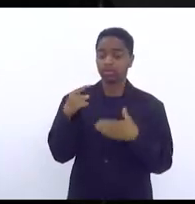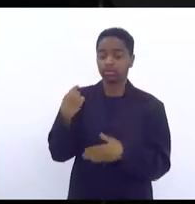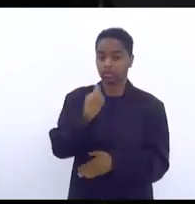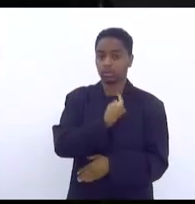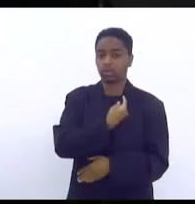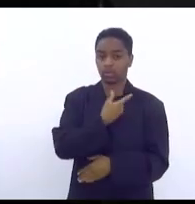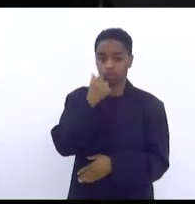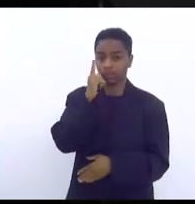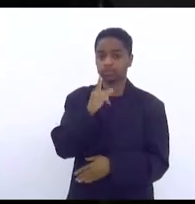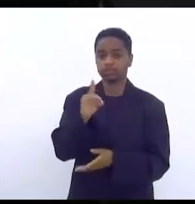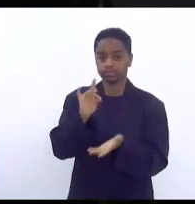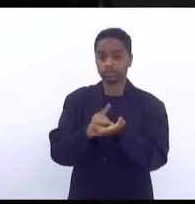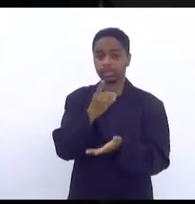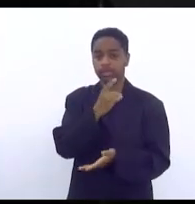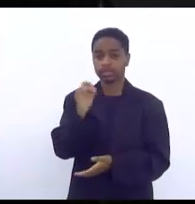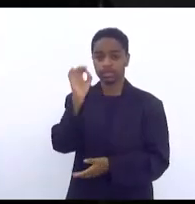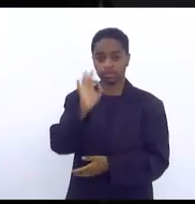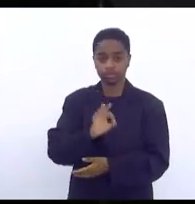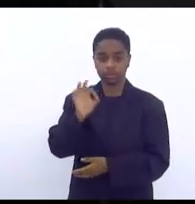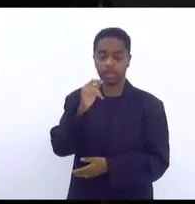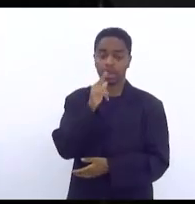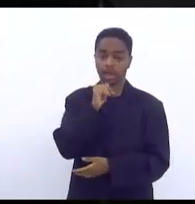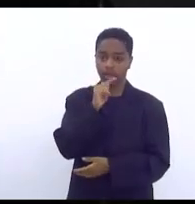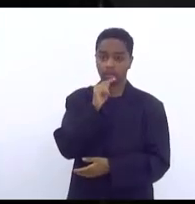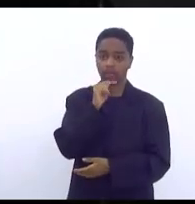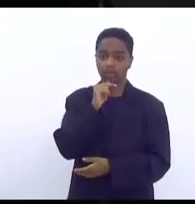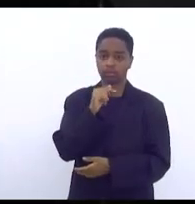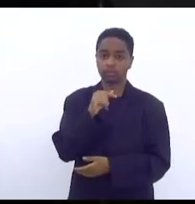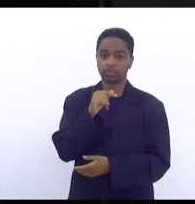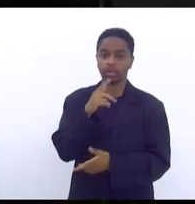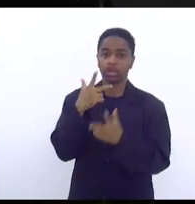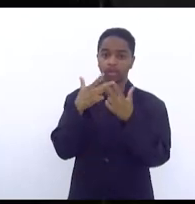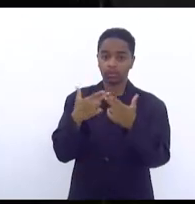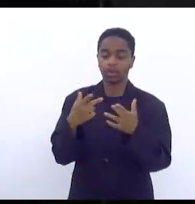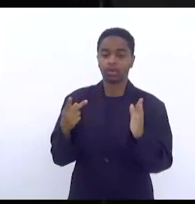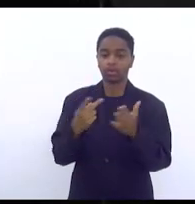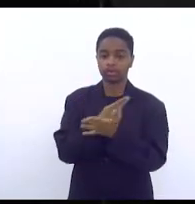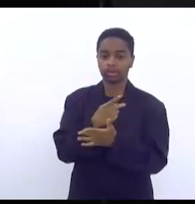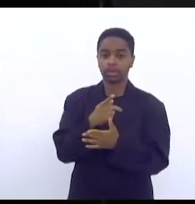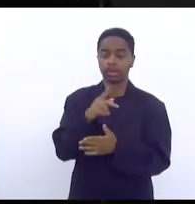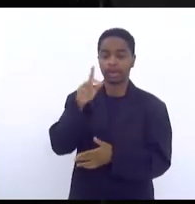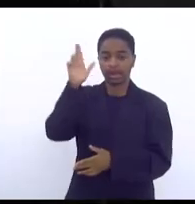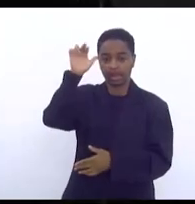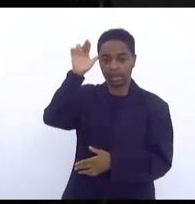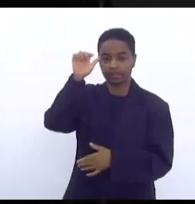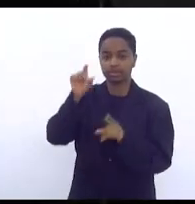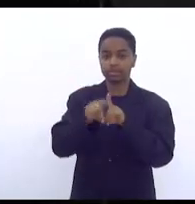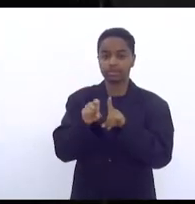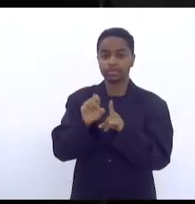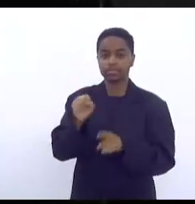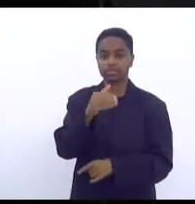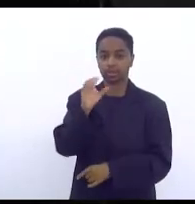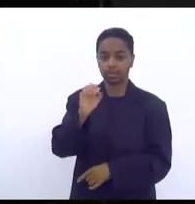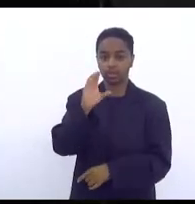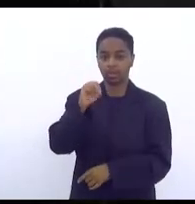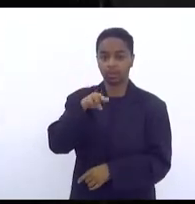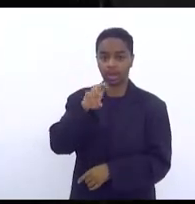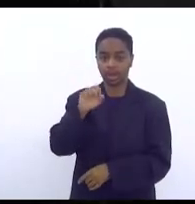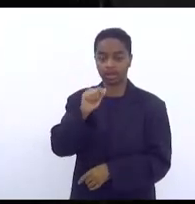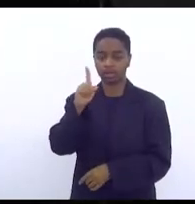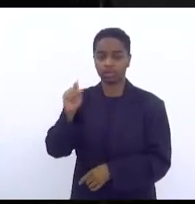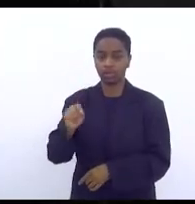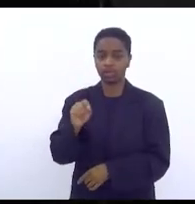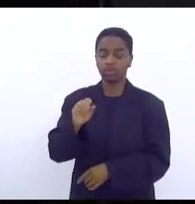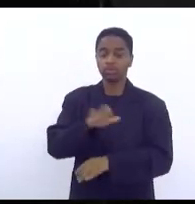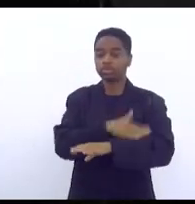esteja com 100% de água como em São Conrado e Gávia água na torneira 24 horas na